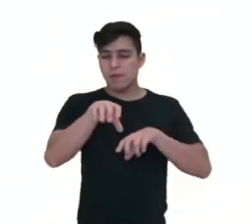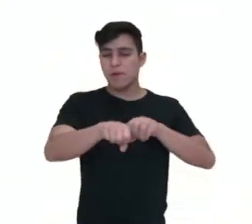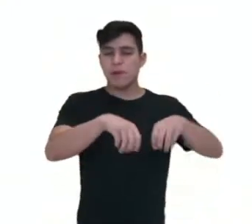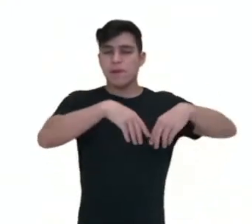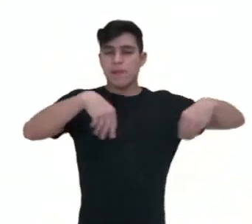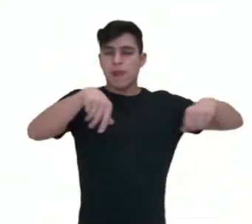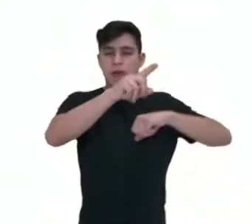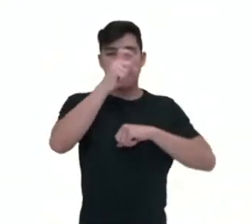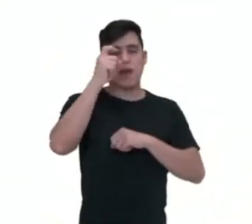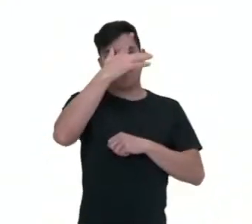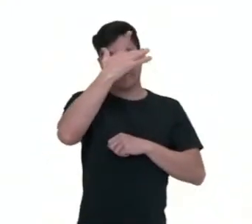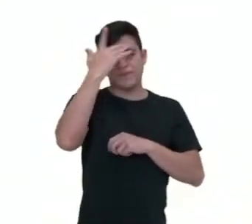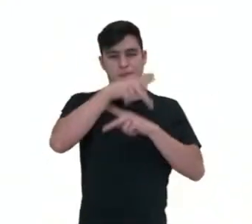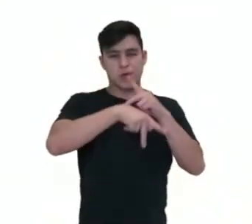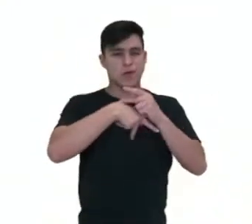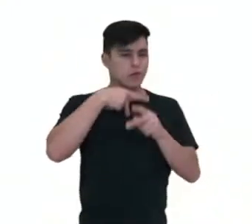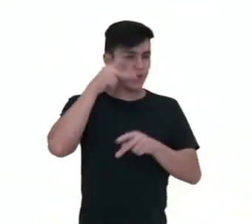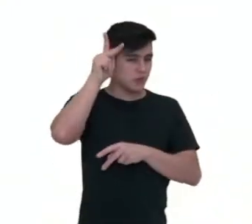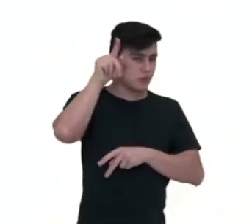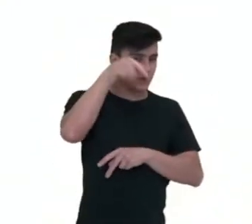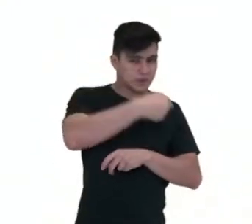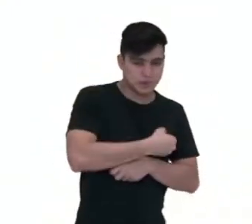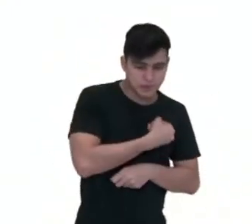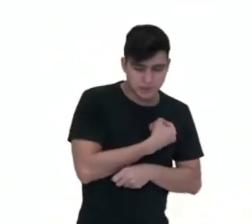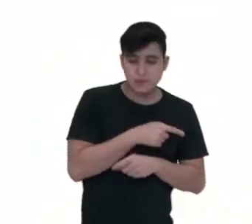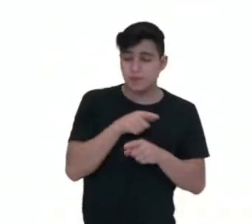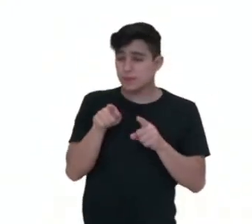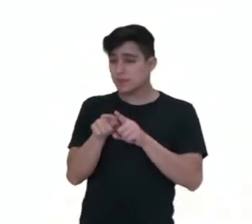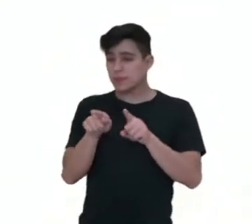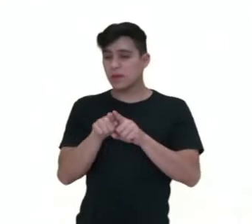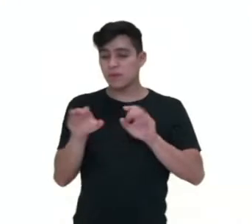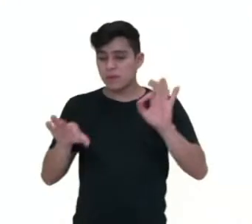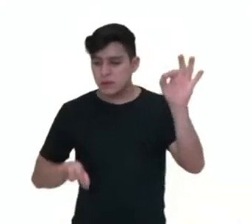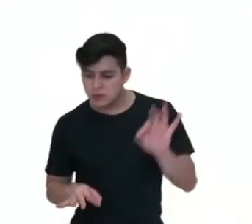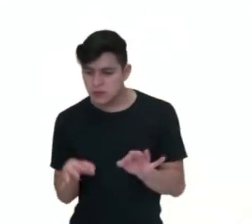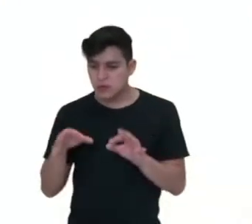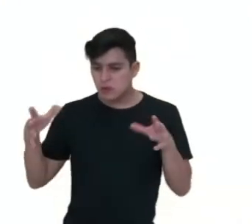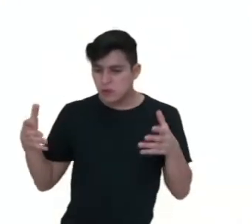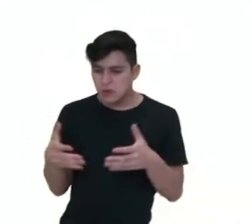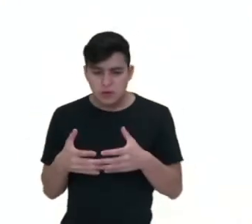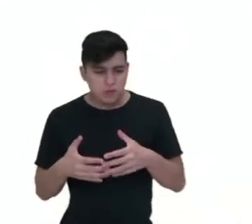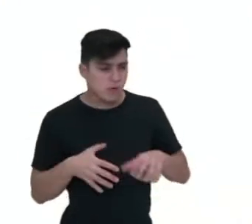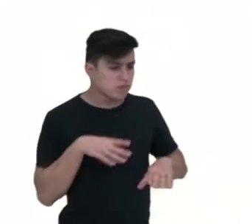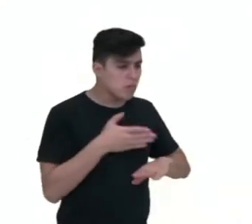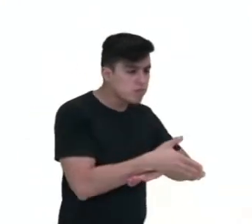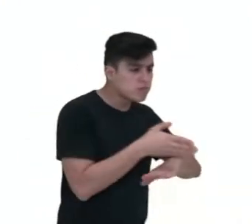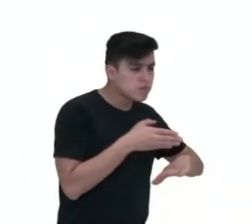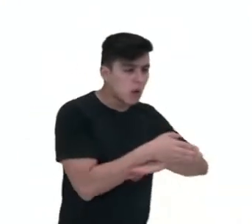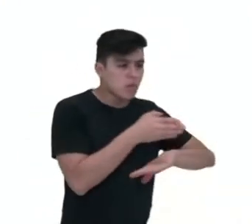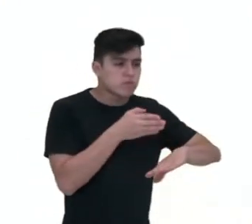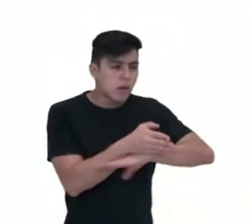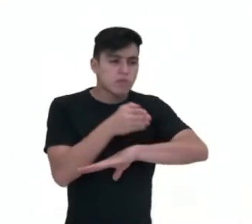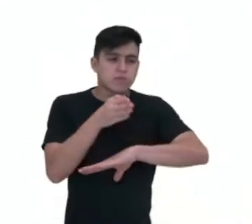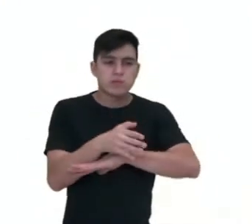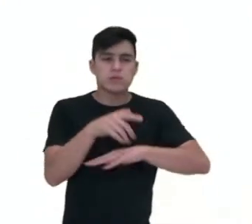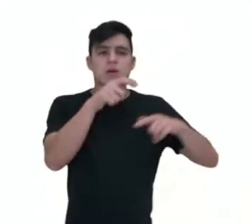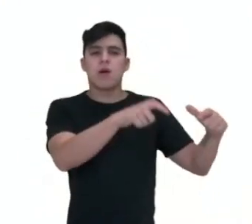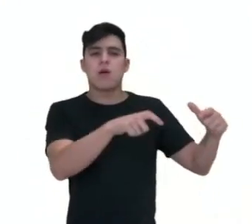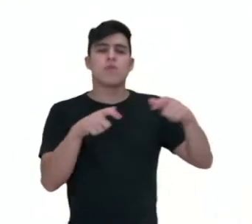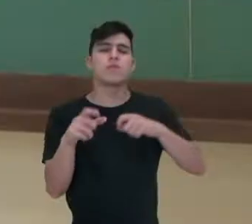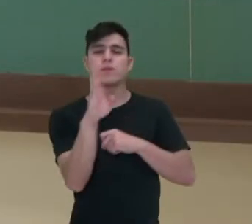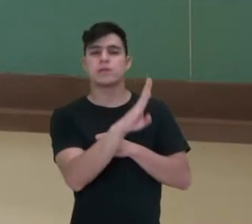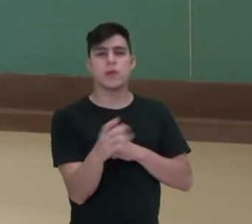indígenas e também da organização das expedições para o interior e o conhecimento e exploração dessas áreas.